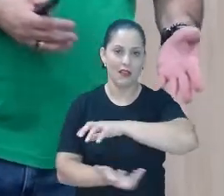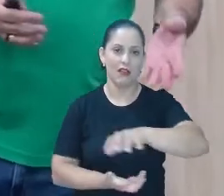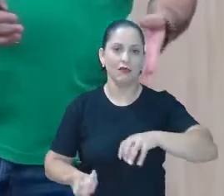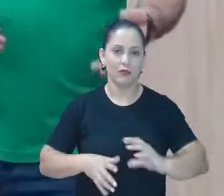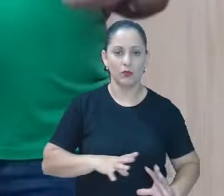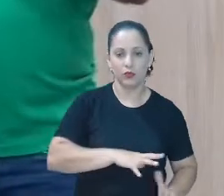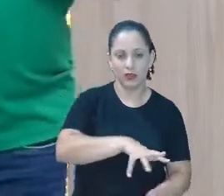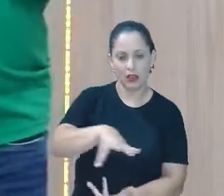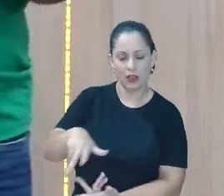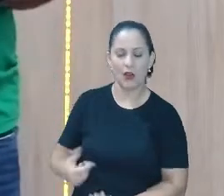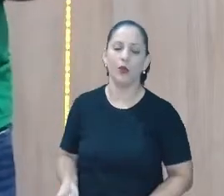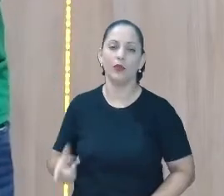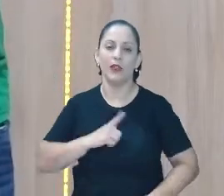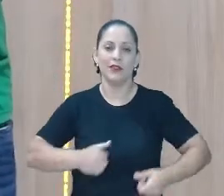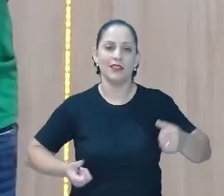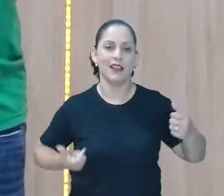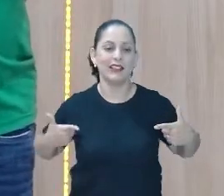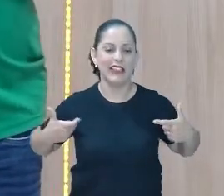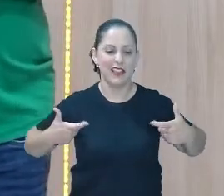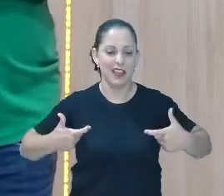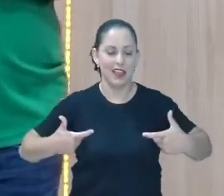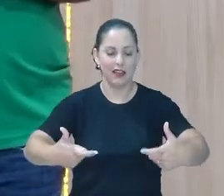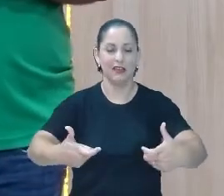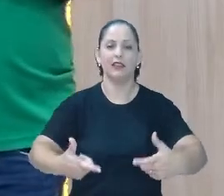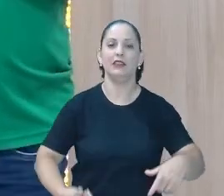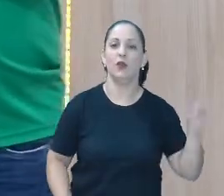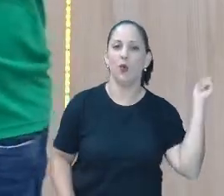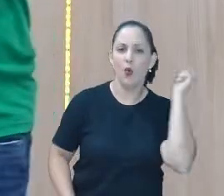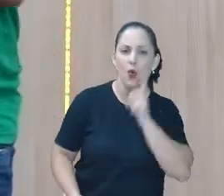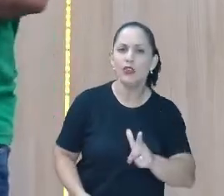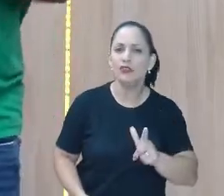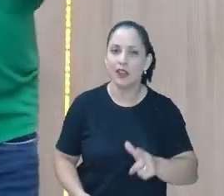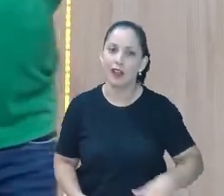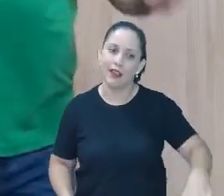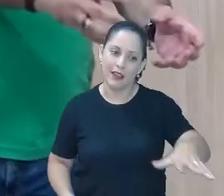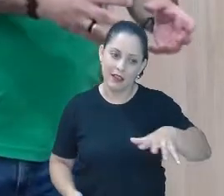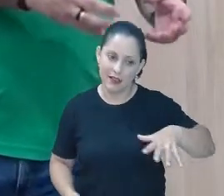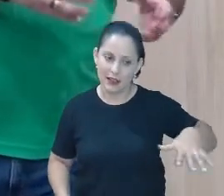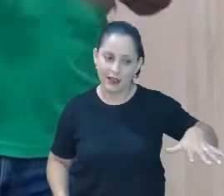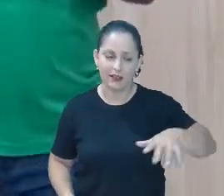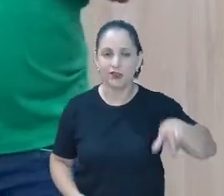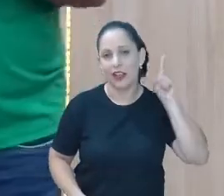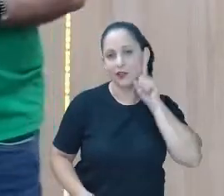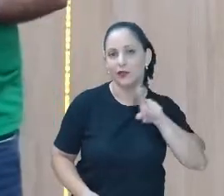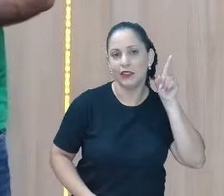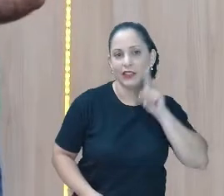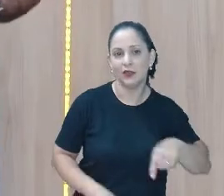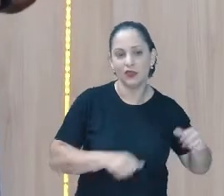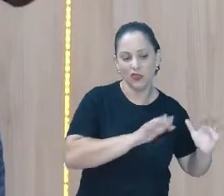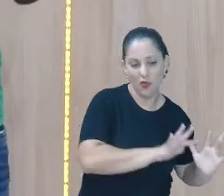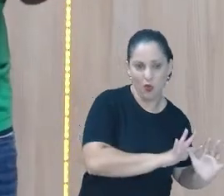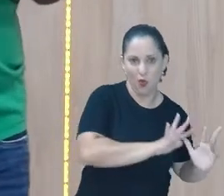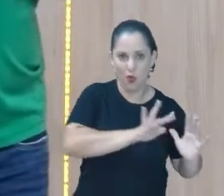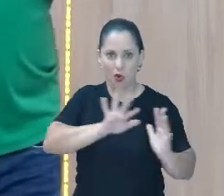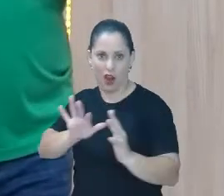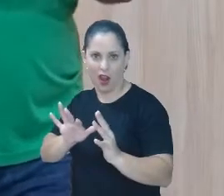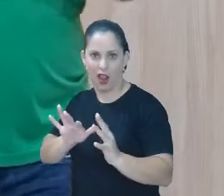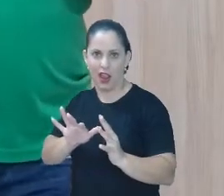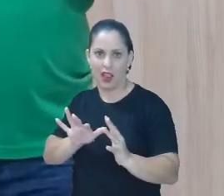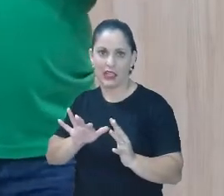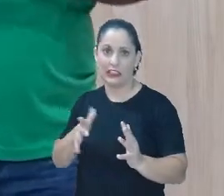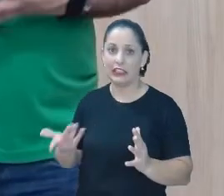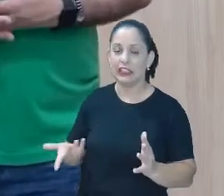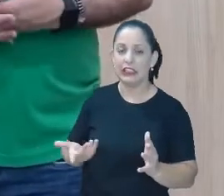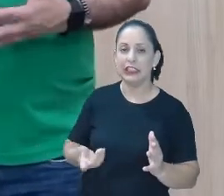japoneses, a batalha pela conquista, né, no caso dos americanos, né, tentando conquistar a ilha